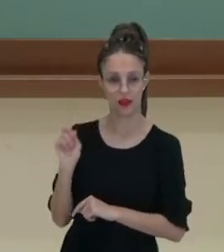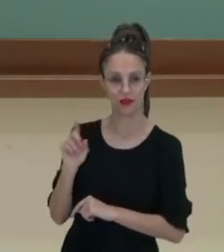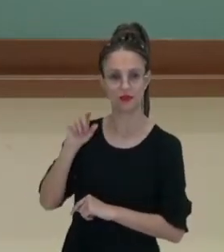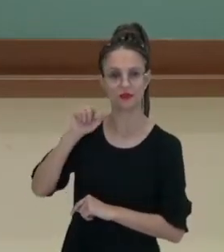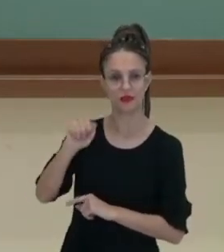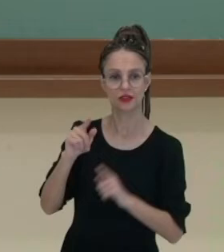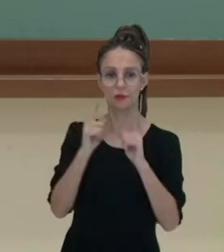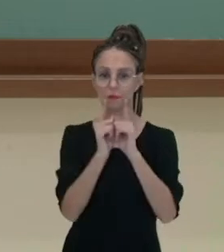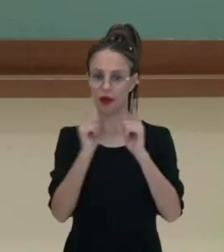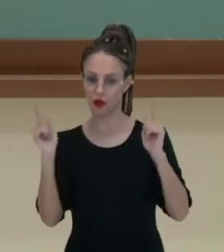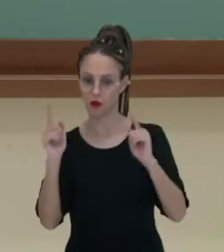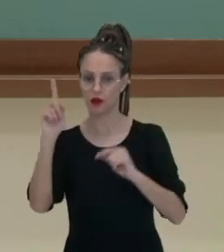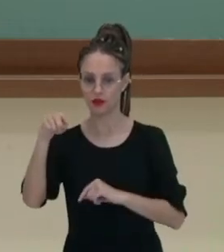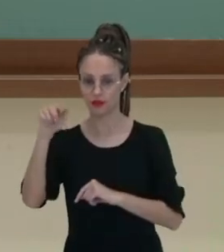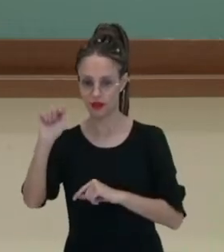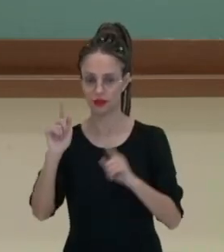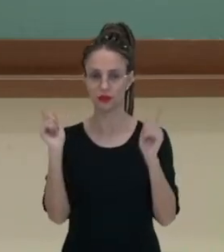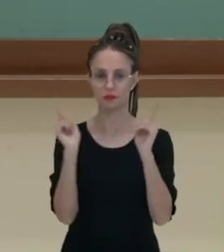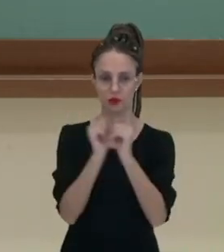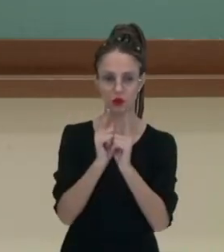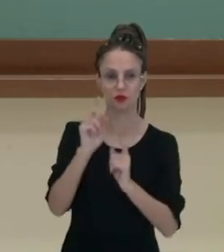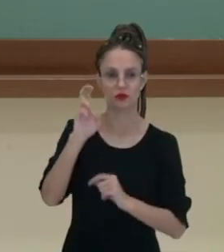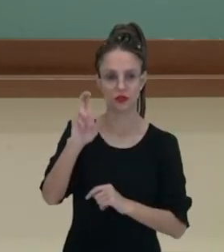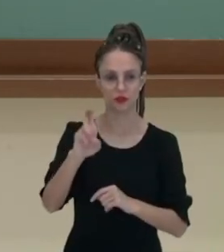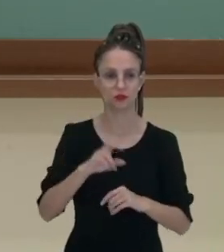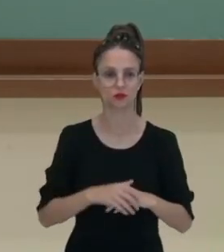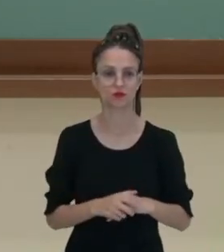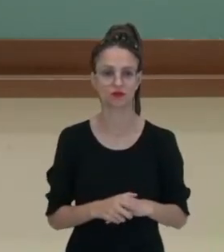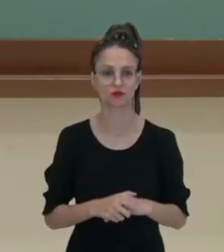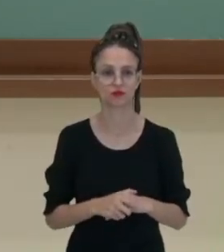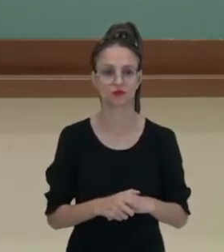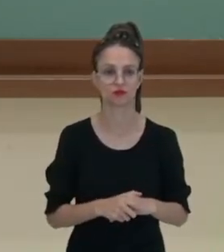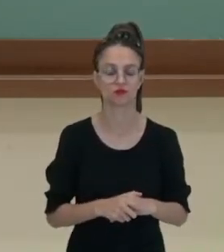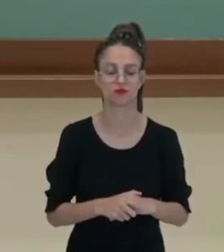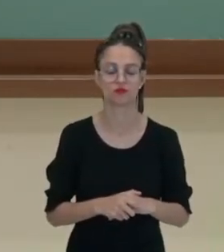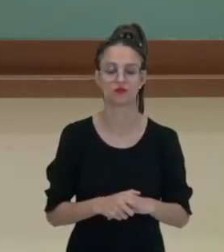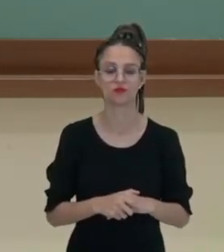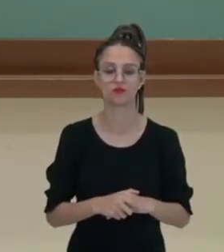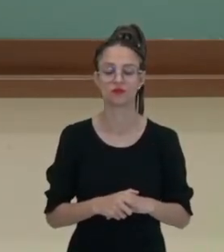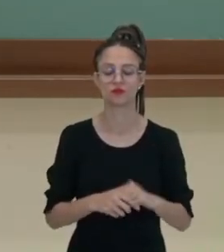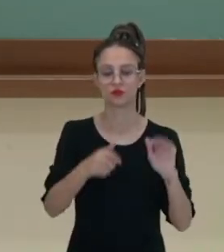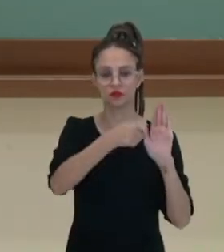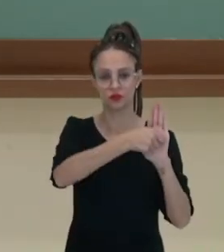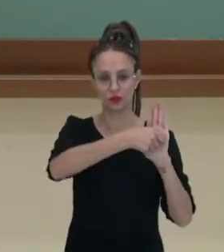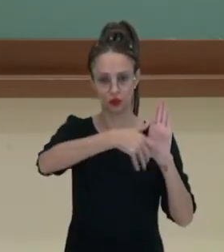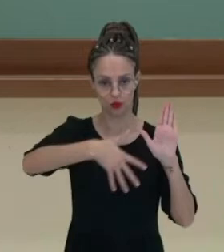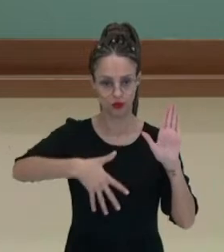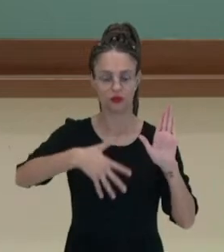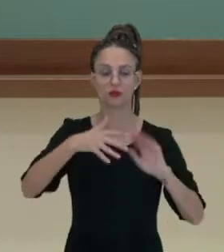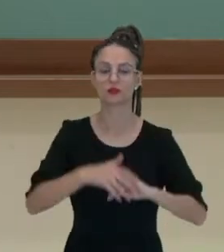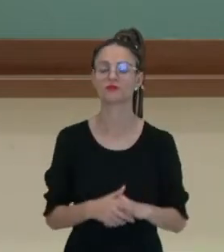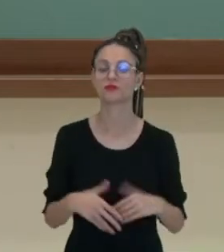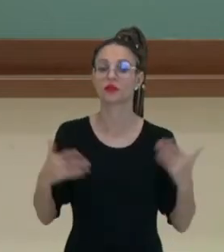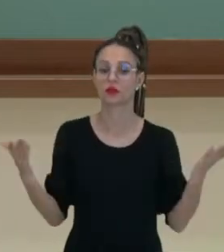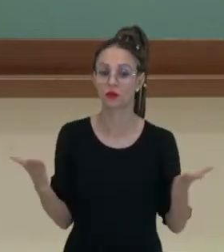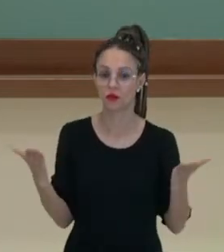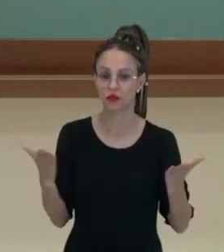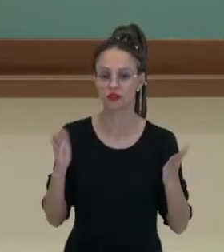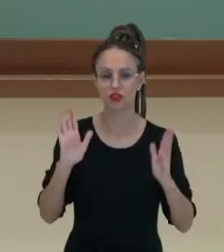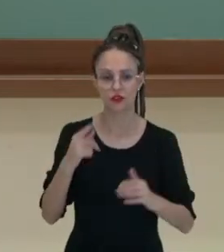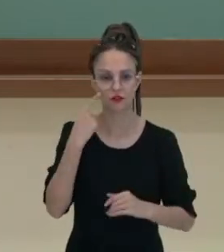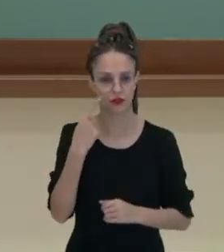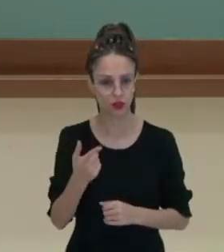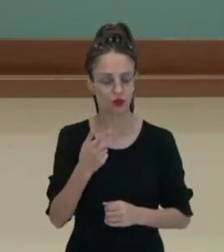Então, retomando um pouquinho aqui o conceito de redondilha. Figuras de linguagem. Nós observamos na